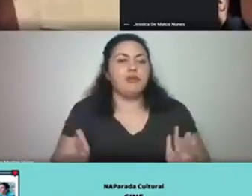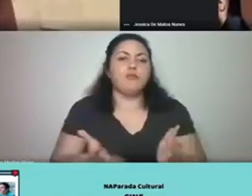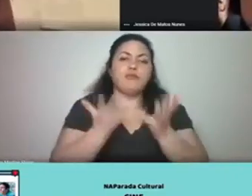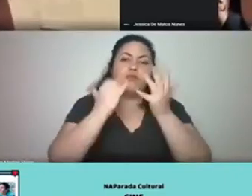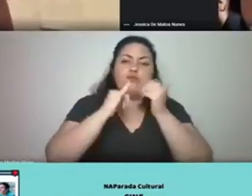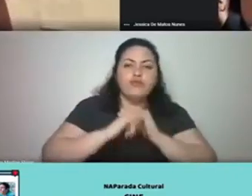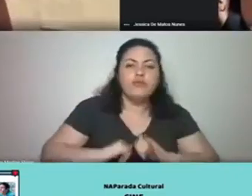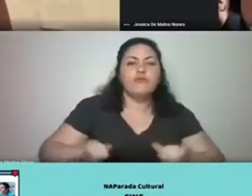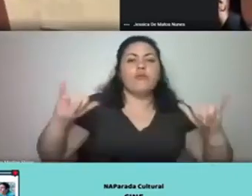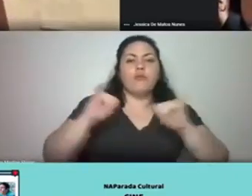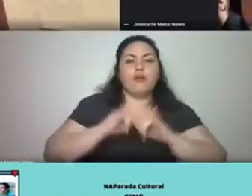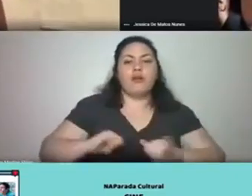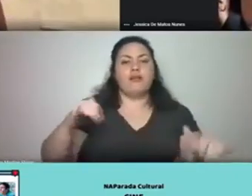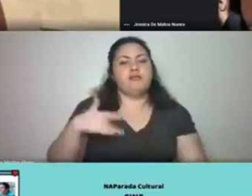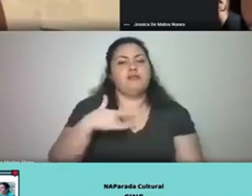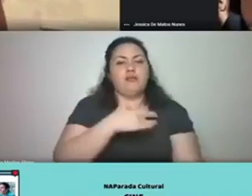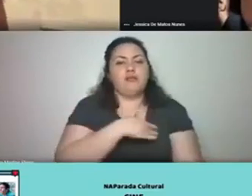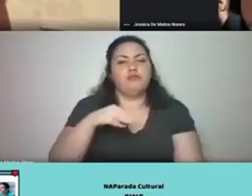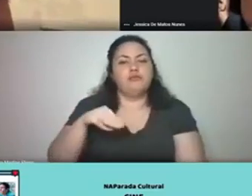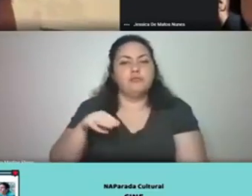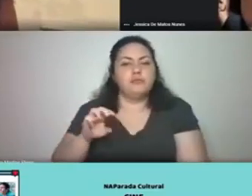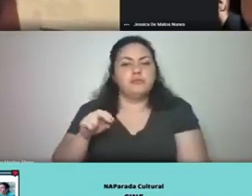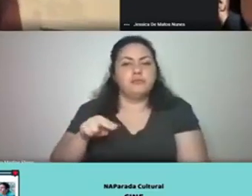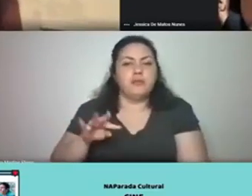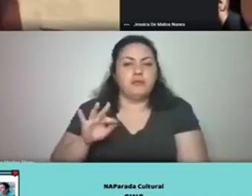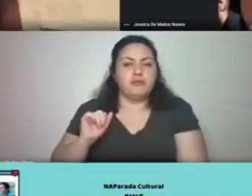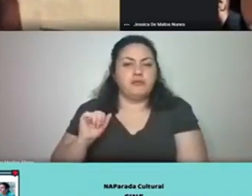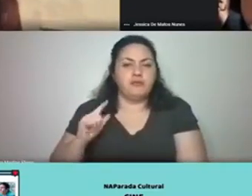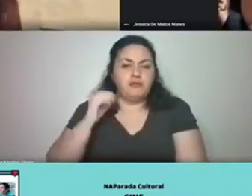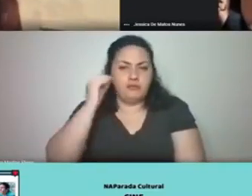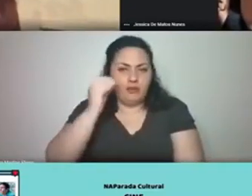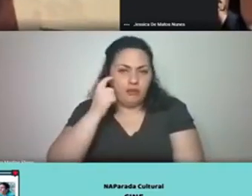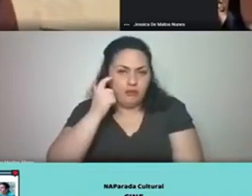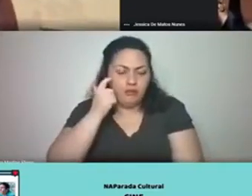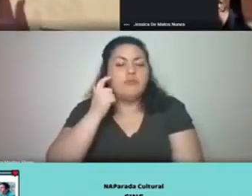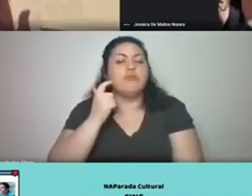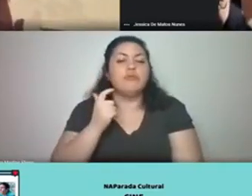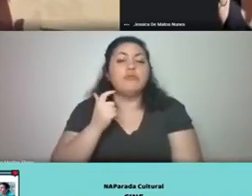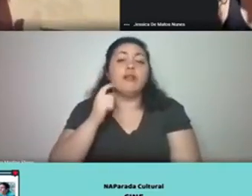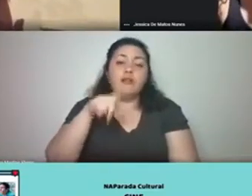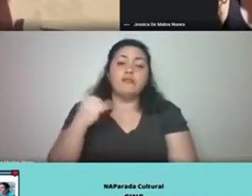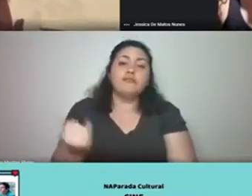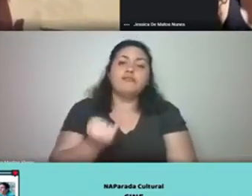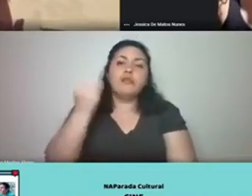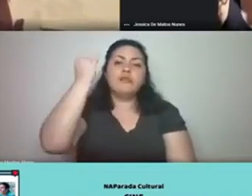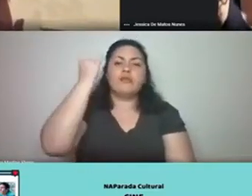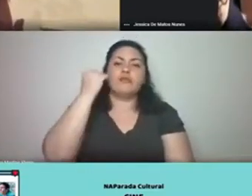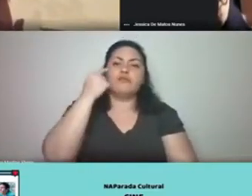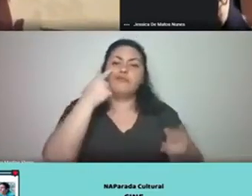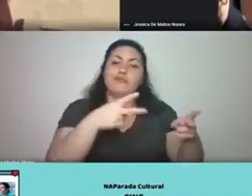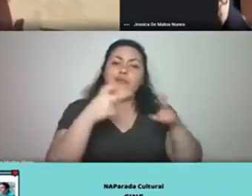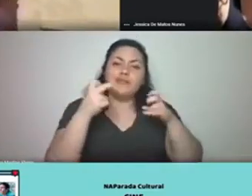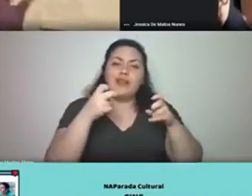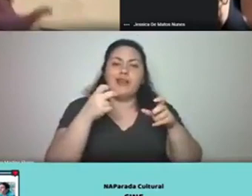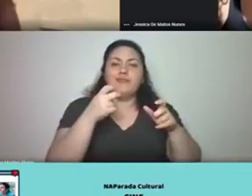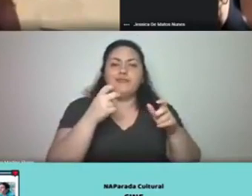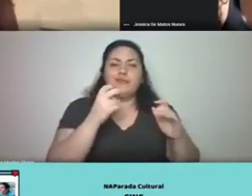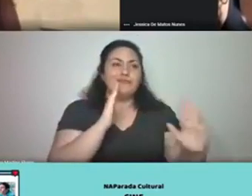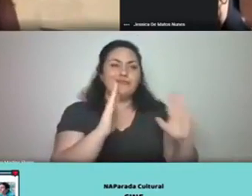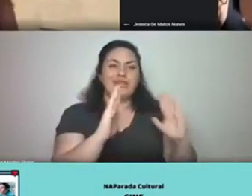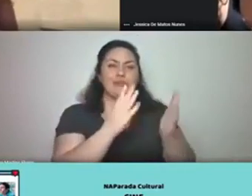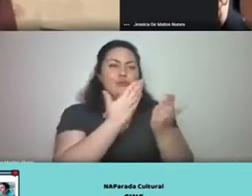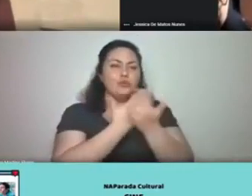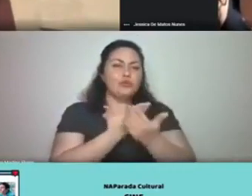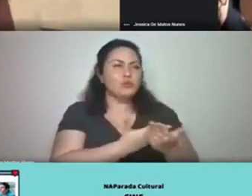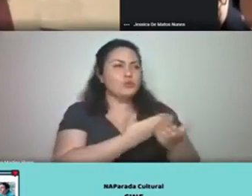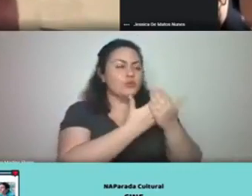quanto é importante a gente poder olhar para esses momentos, né, de estudo e